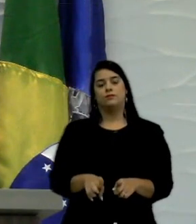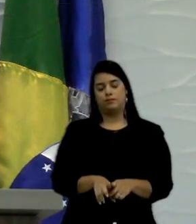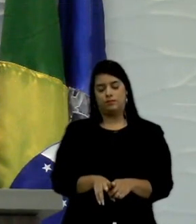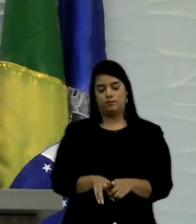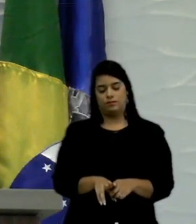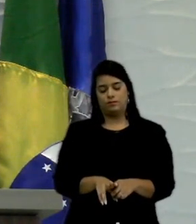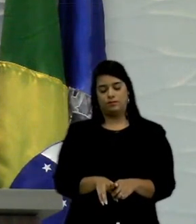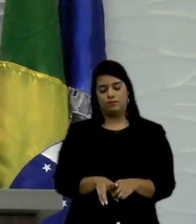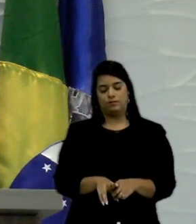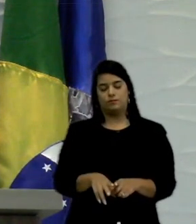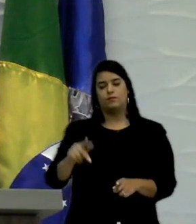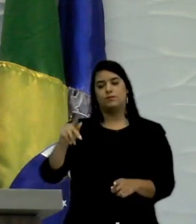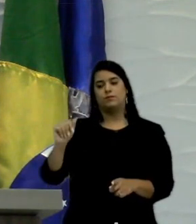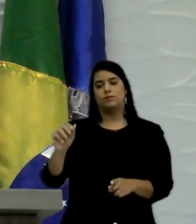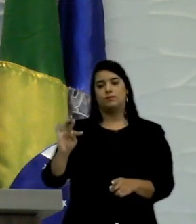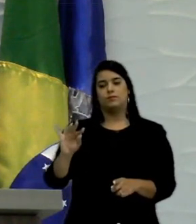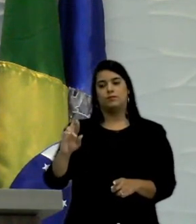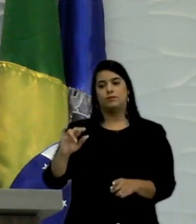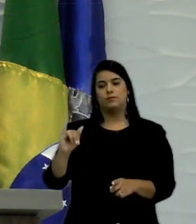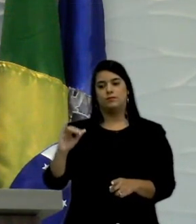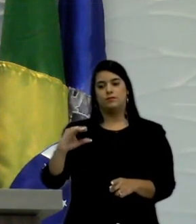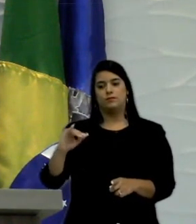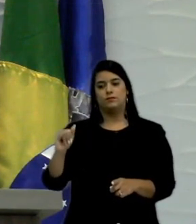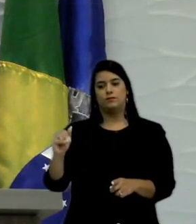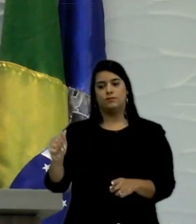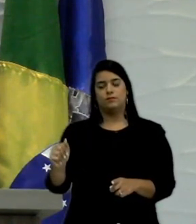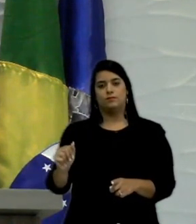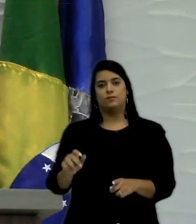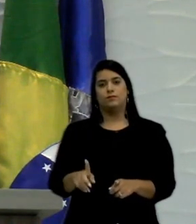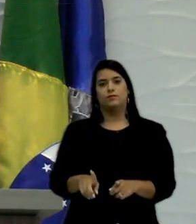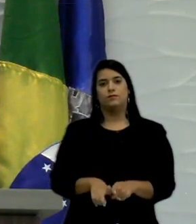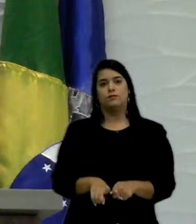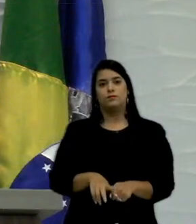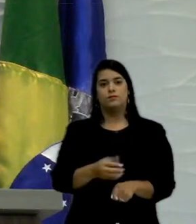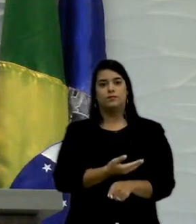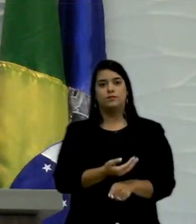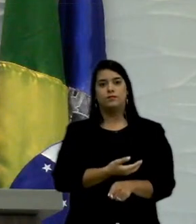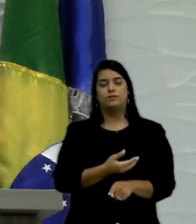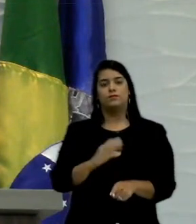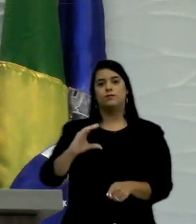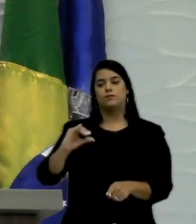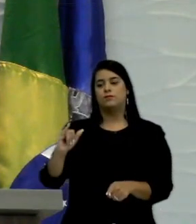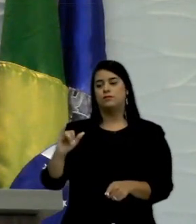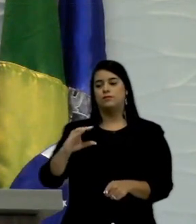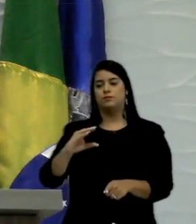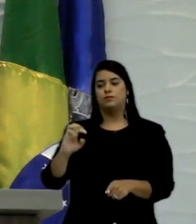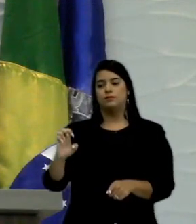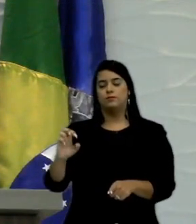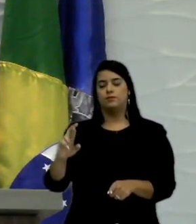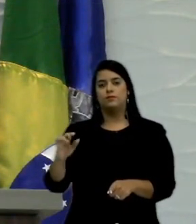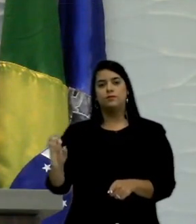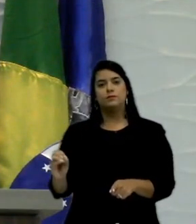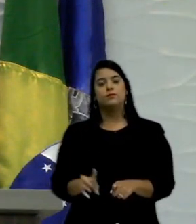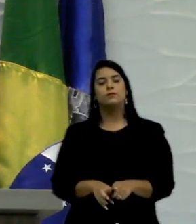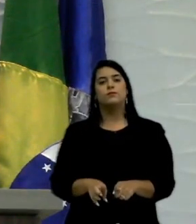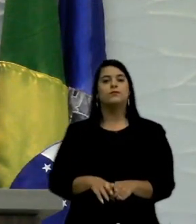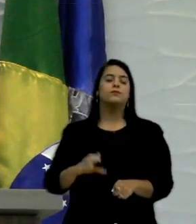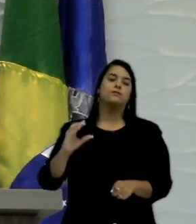Petrolina, Patrícia Santos e nosso amigo Cicinho, lá de Seu Nelson, lá de Açu do Novo, também